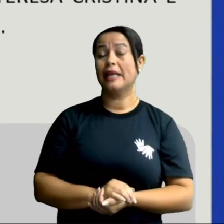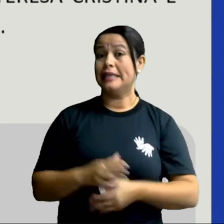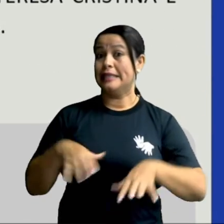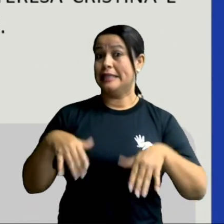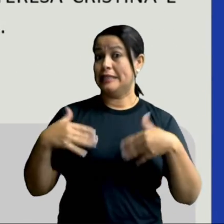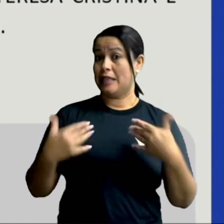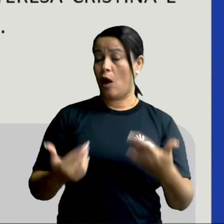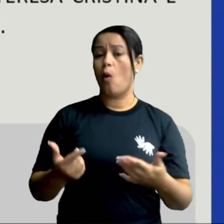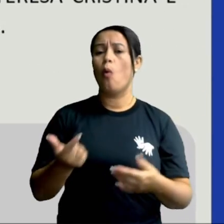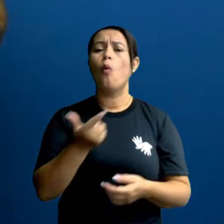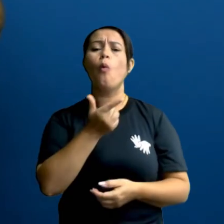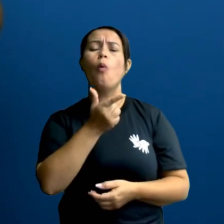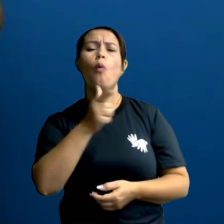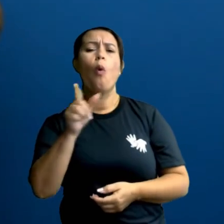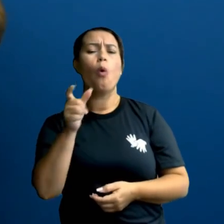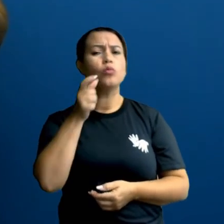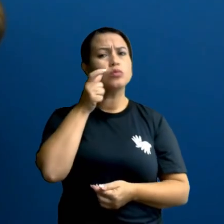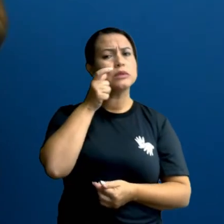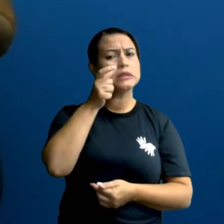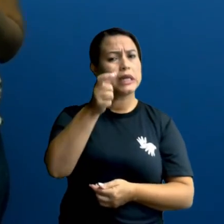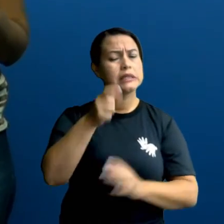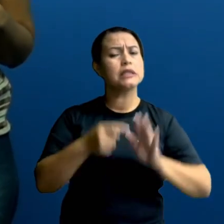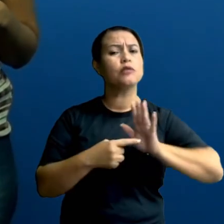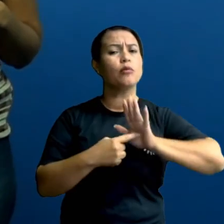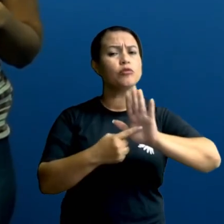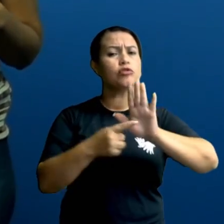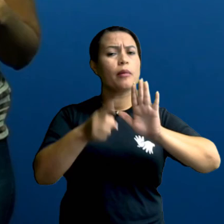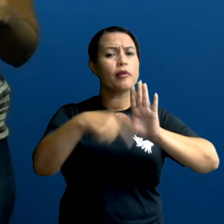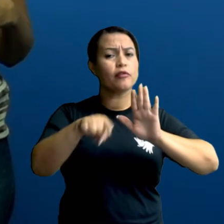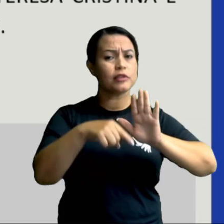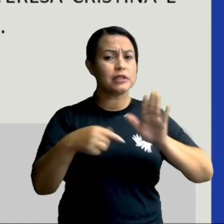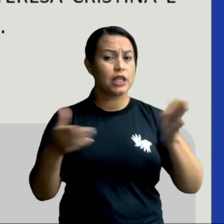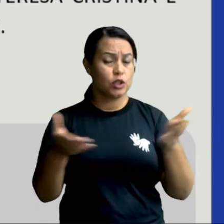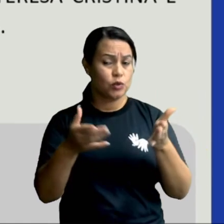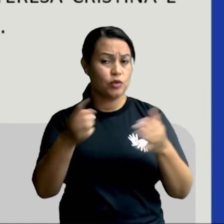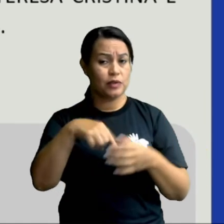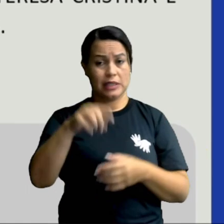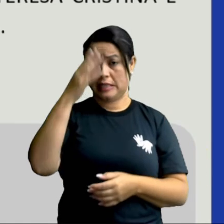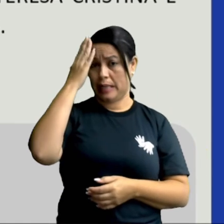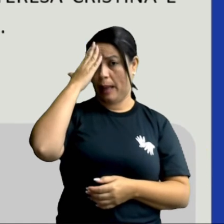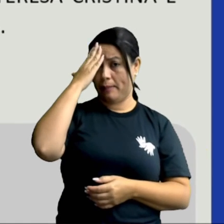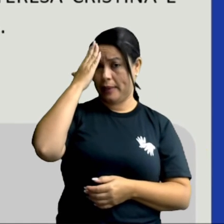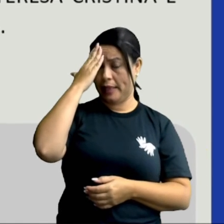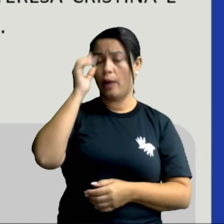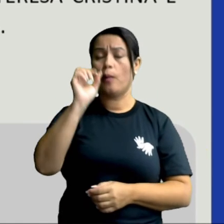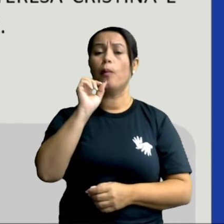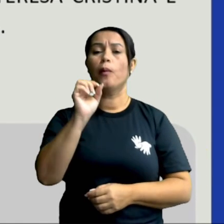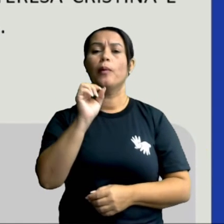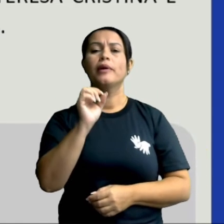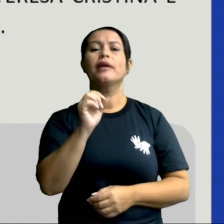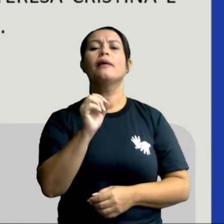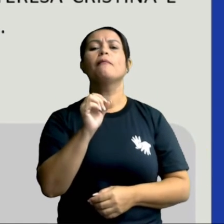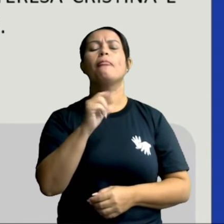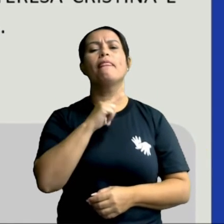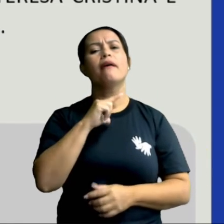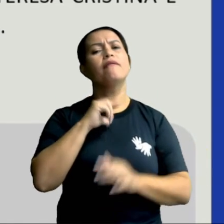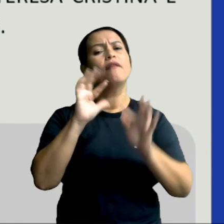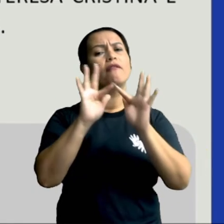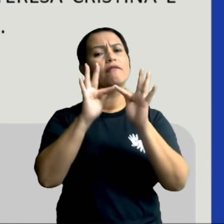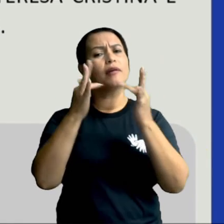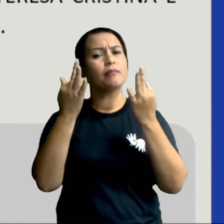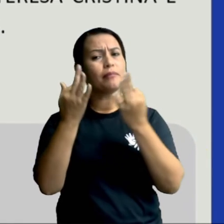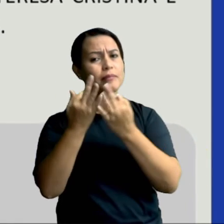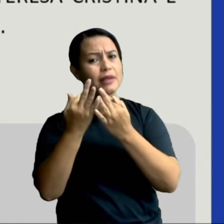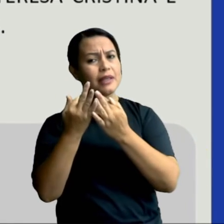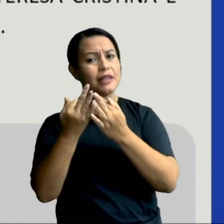Gente, outro fato interessante que eu trouxe para vocês aqui no nosso Você Sabia foi a passagem da família imperial